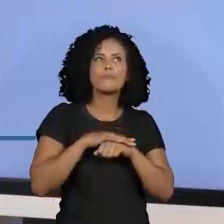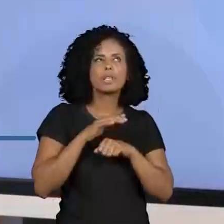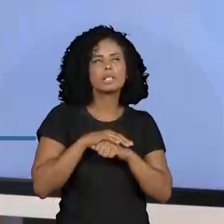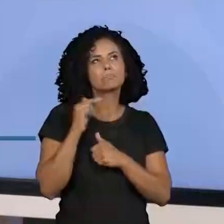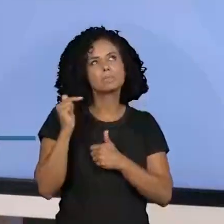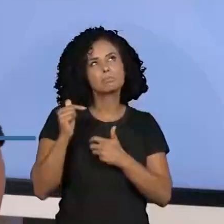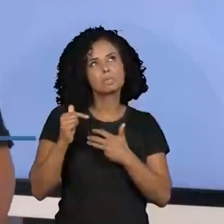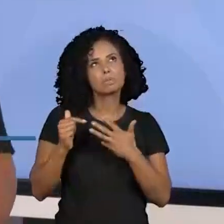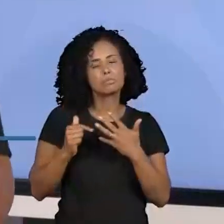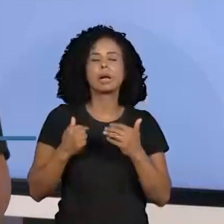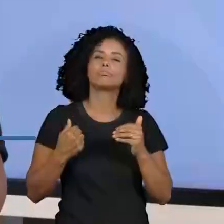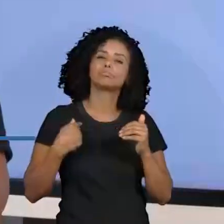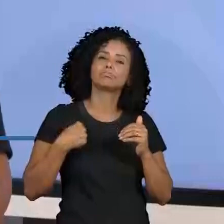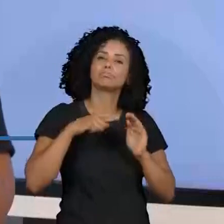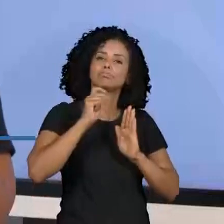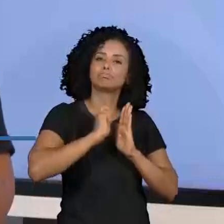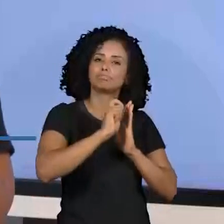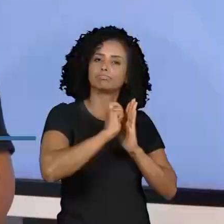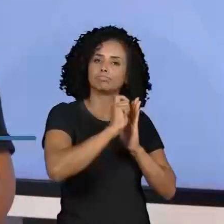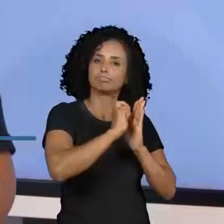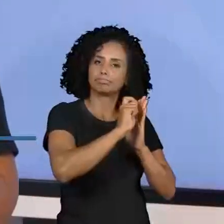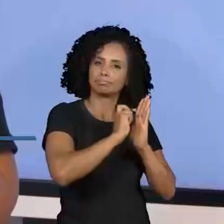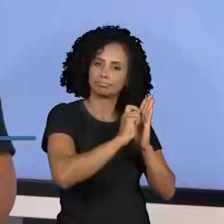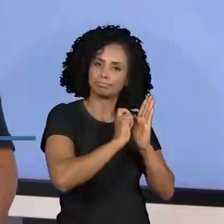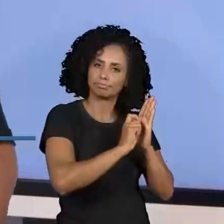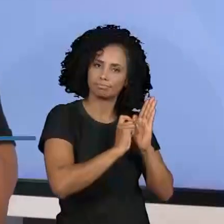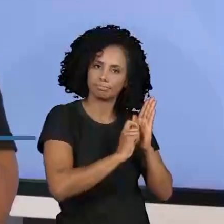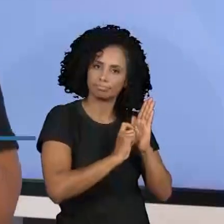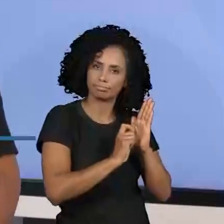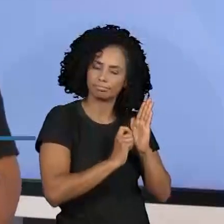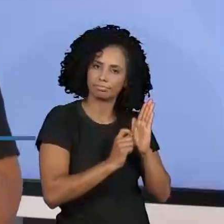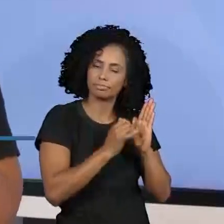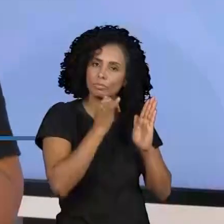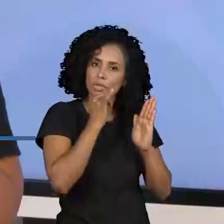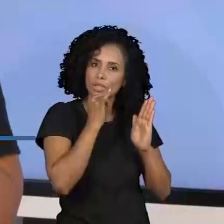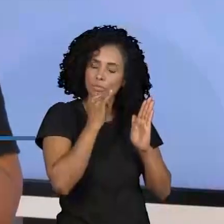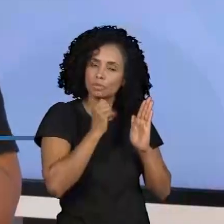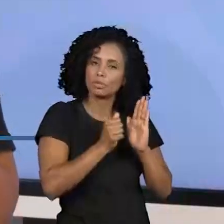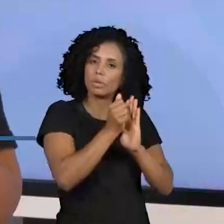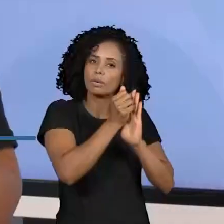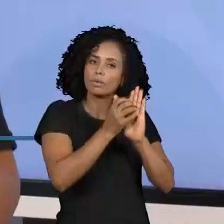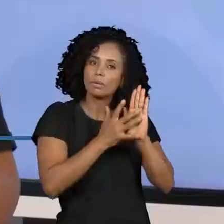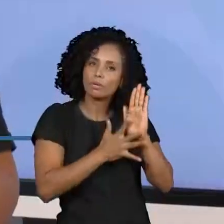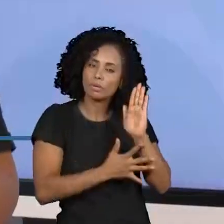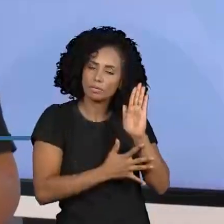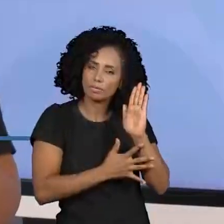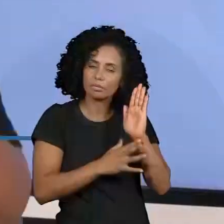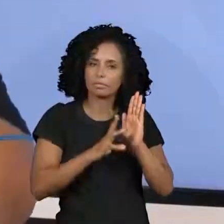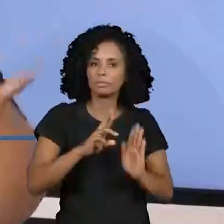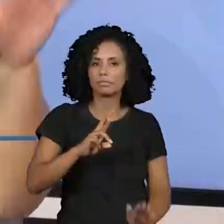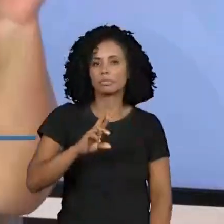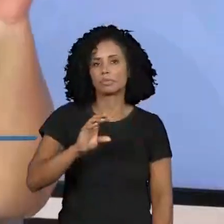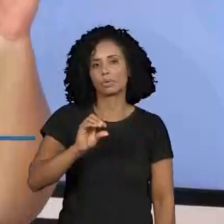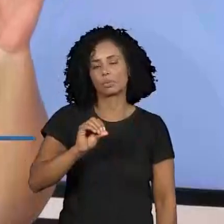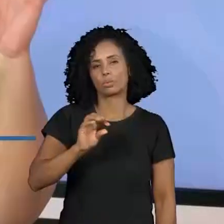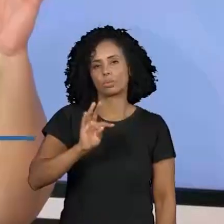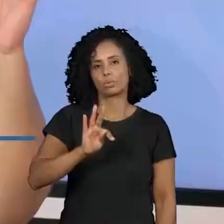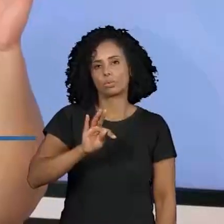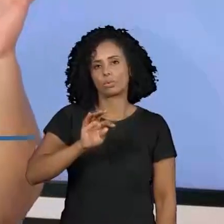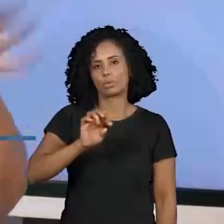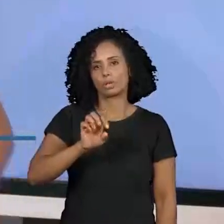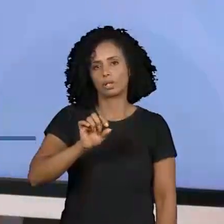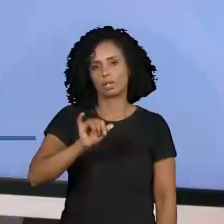aquele texto. Então, nós temos alguns itens aqui, como um roteiro, antes de começarmos a